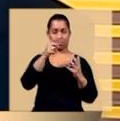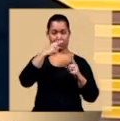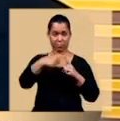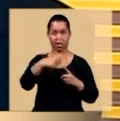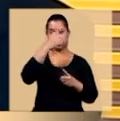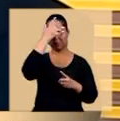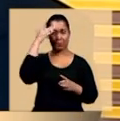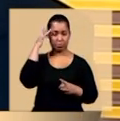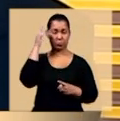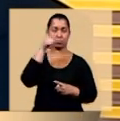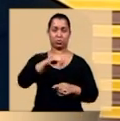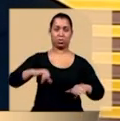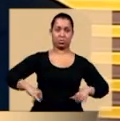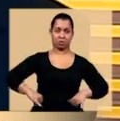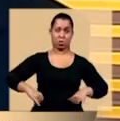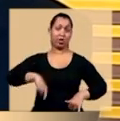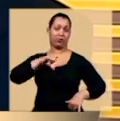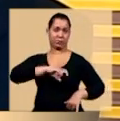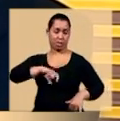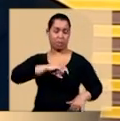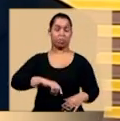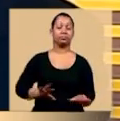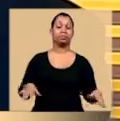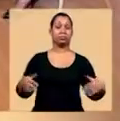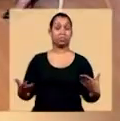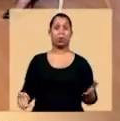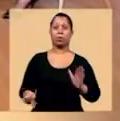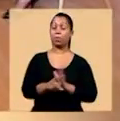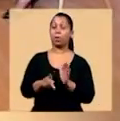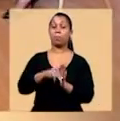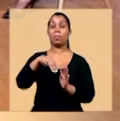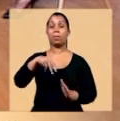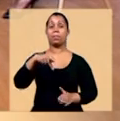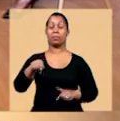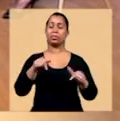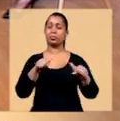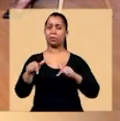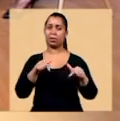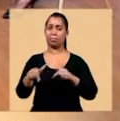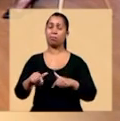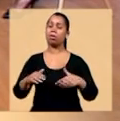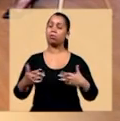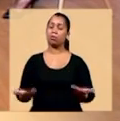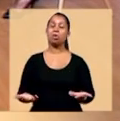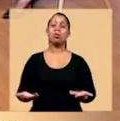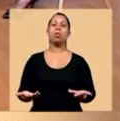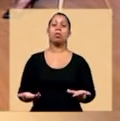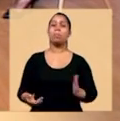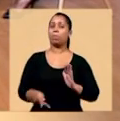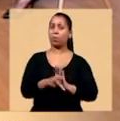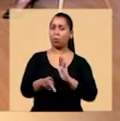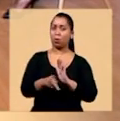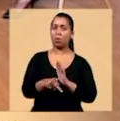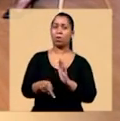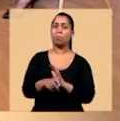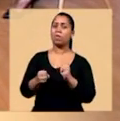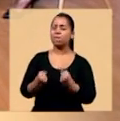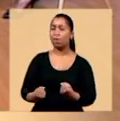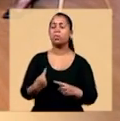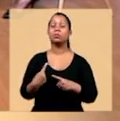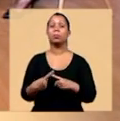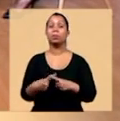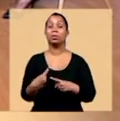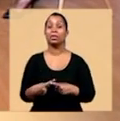salário do colaborador assediado. Exatamente. Já na pretensão do Ministério Público do Trabalho, a